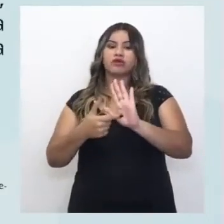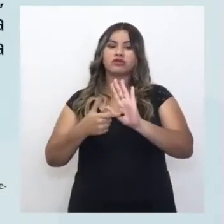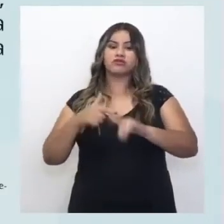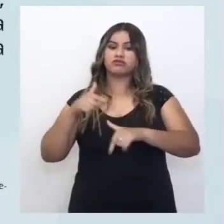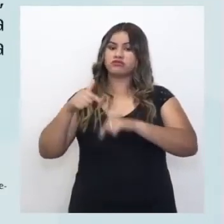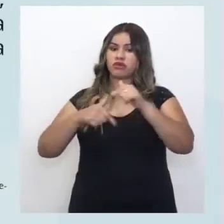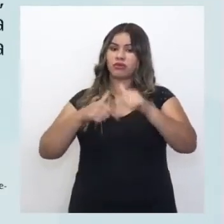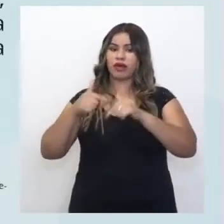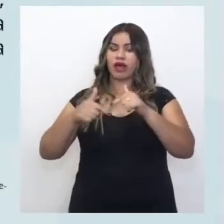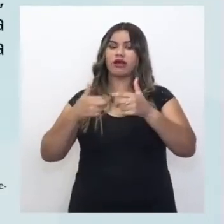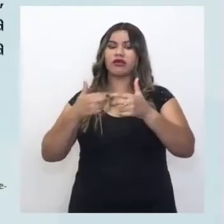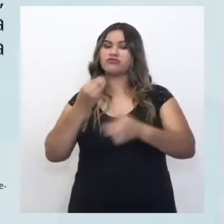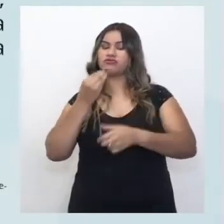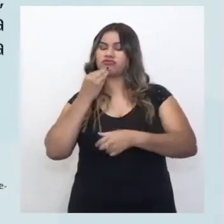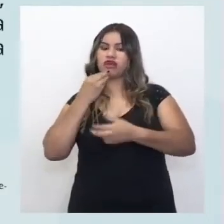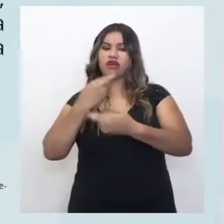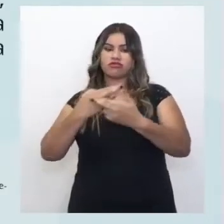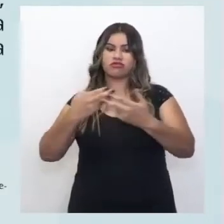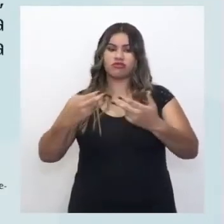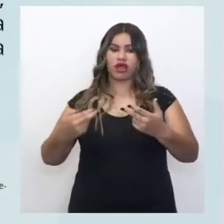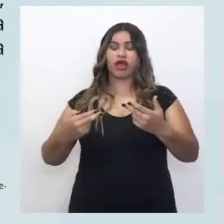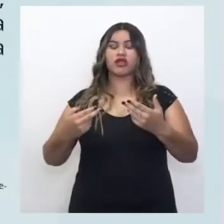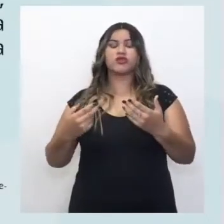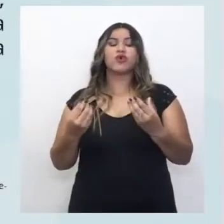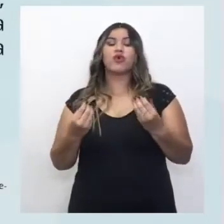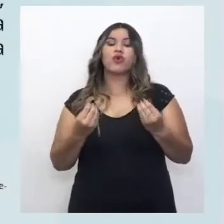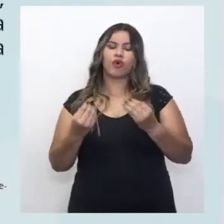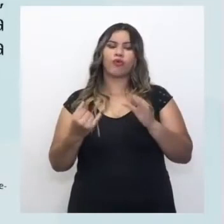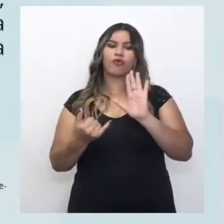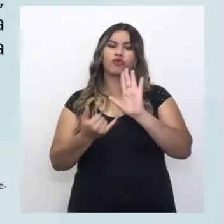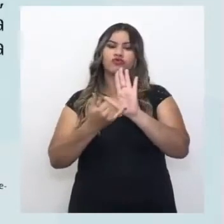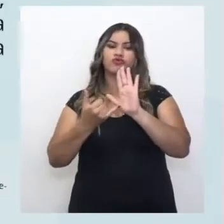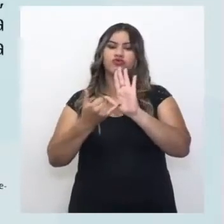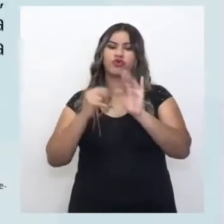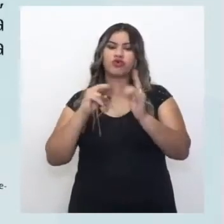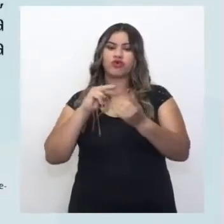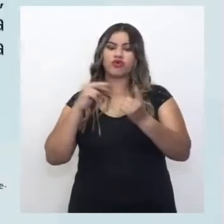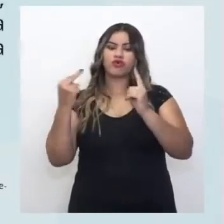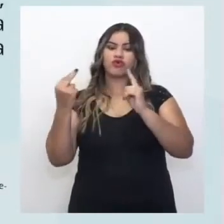bens e oportunidades, por meio de indicadores que visam contemplar a